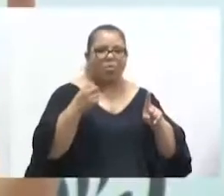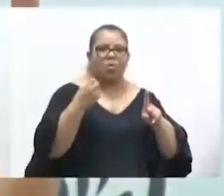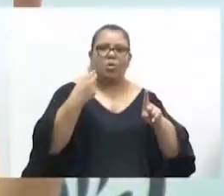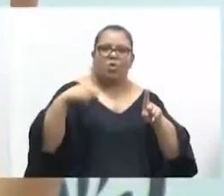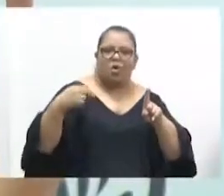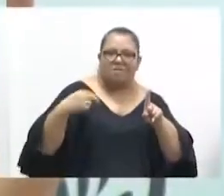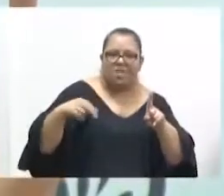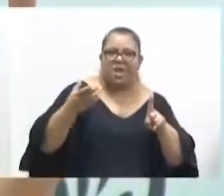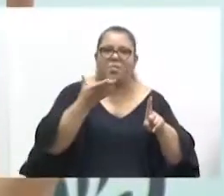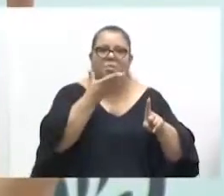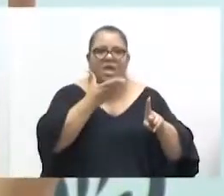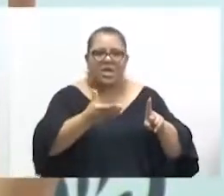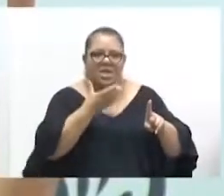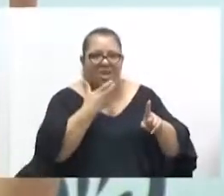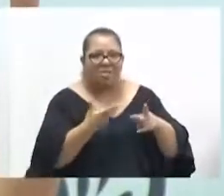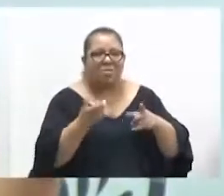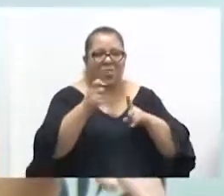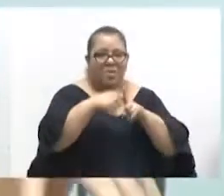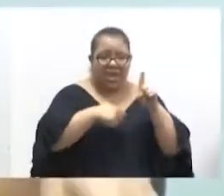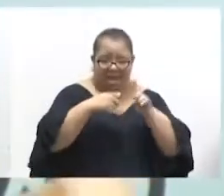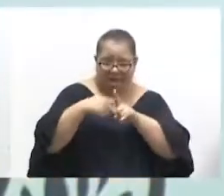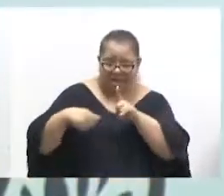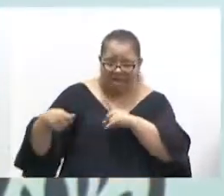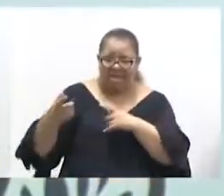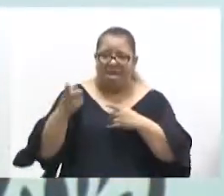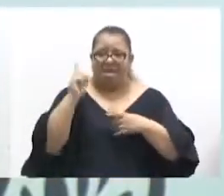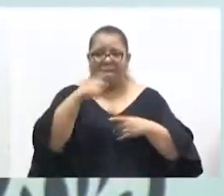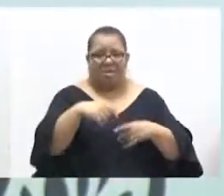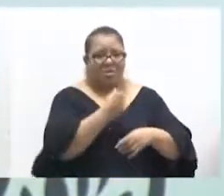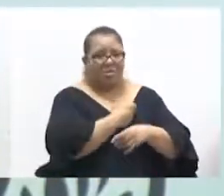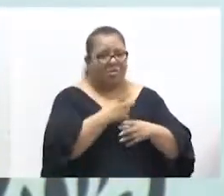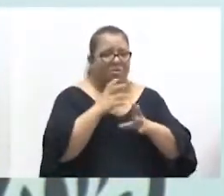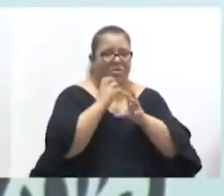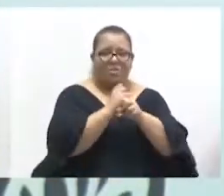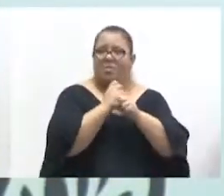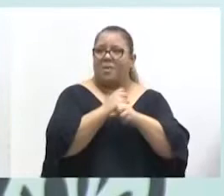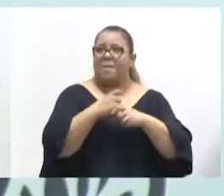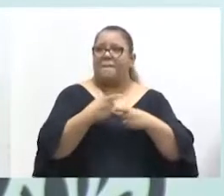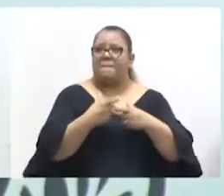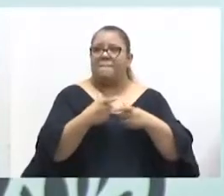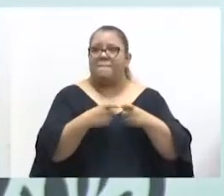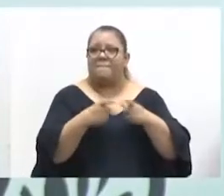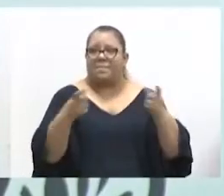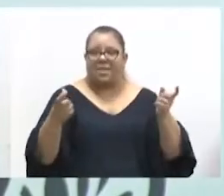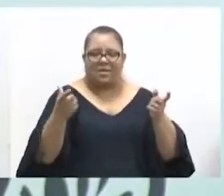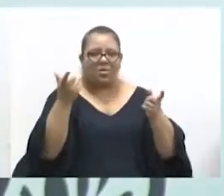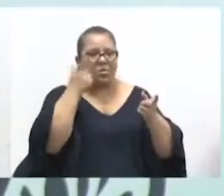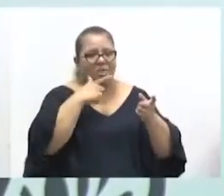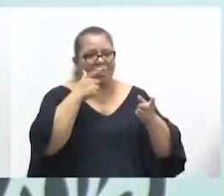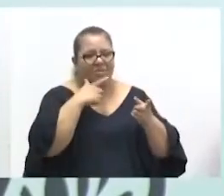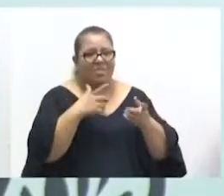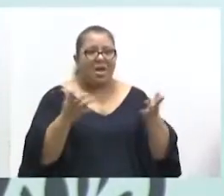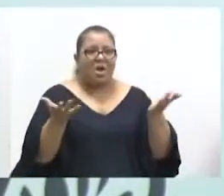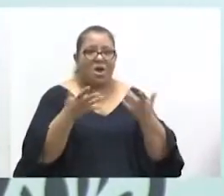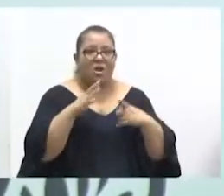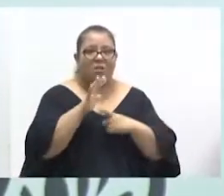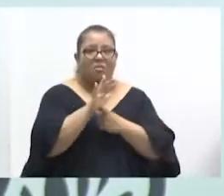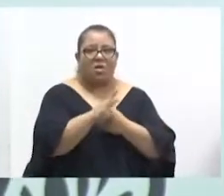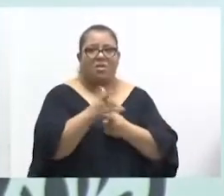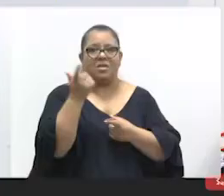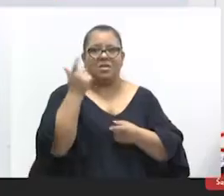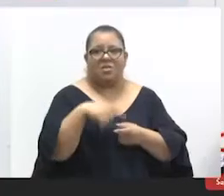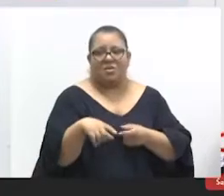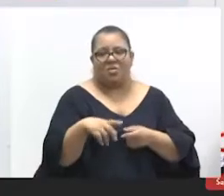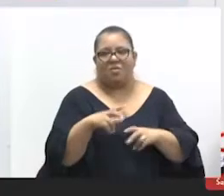estão subindo a cada dia. Tá? Tanto o número de pessoas quanto o faturamento. E aí mostra novamente, então,